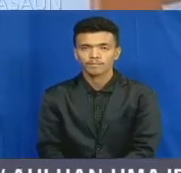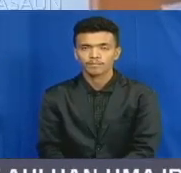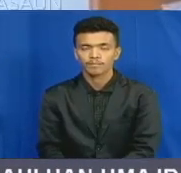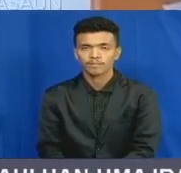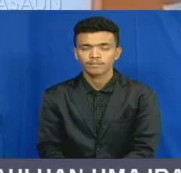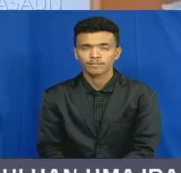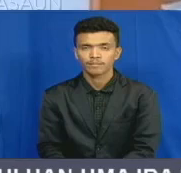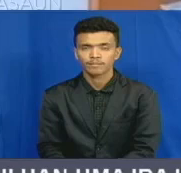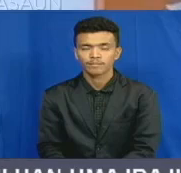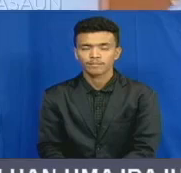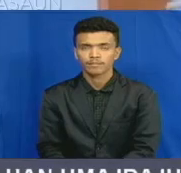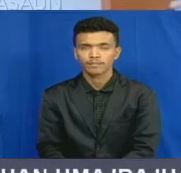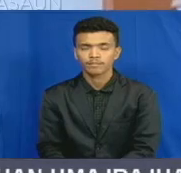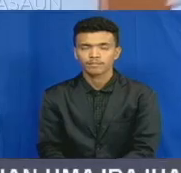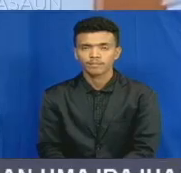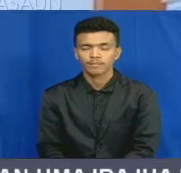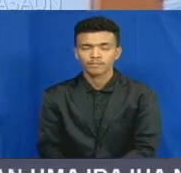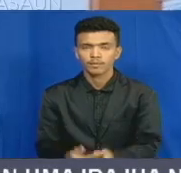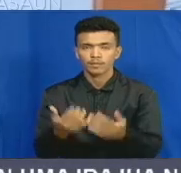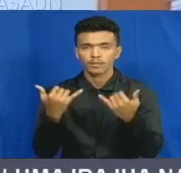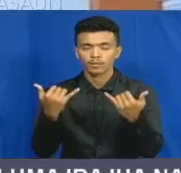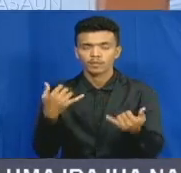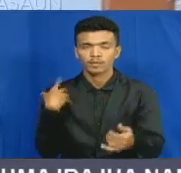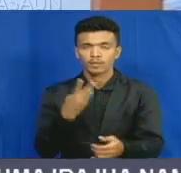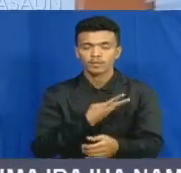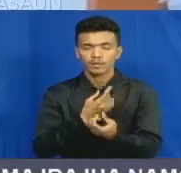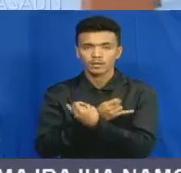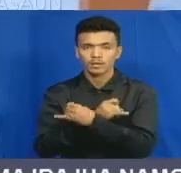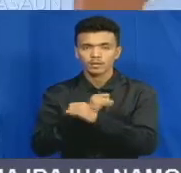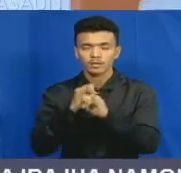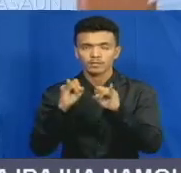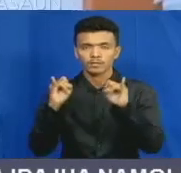ni en ese momento todo y todo con nada ni